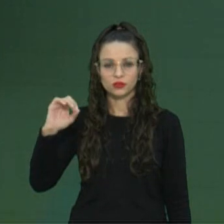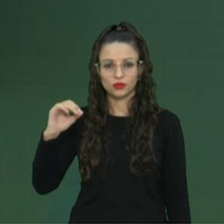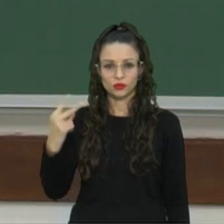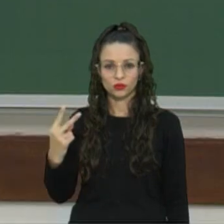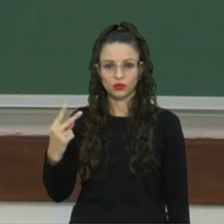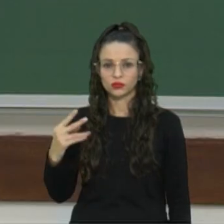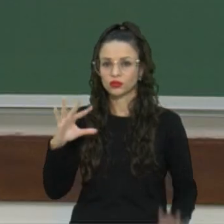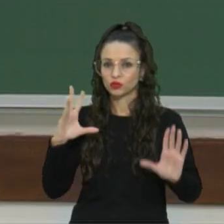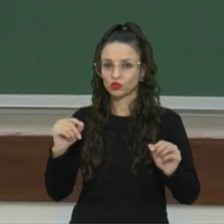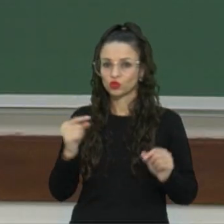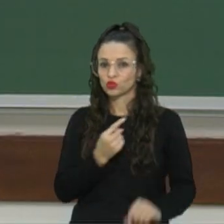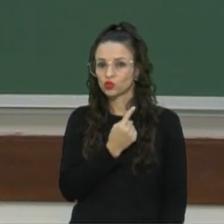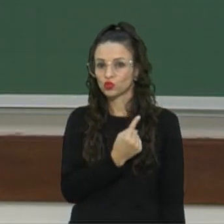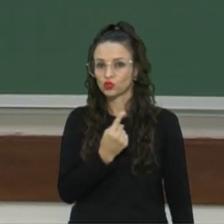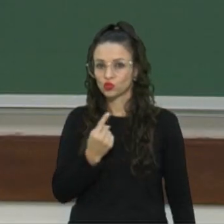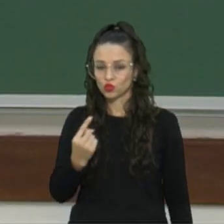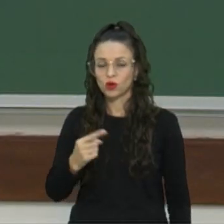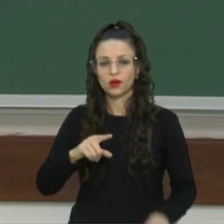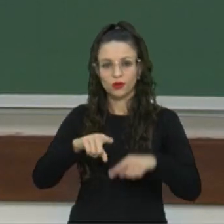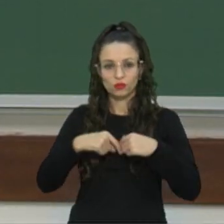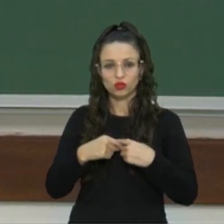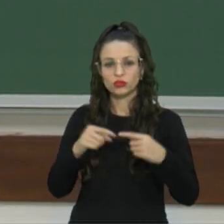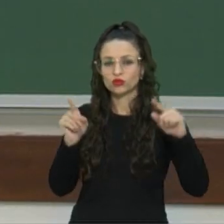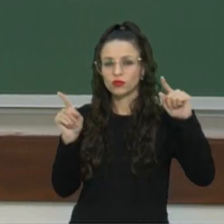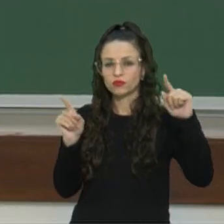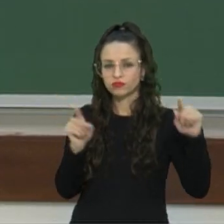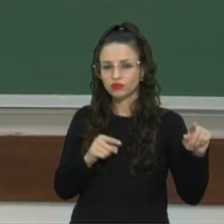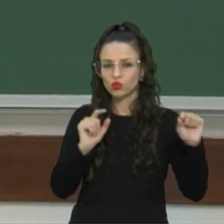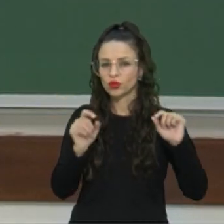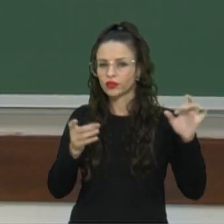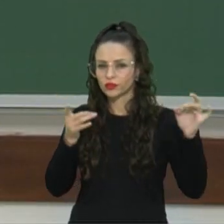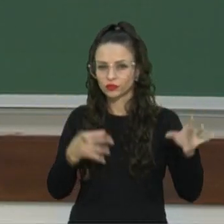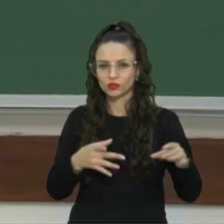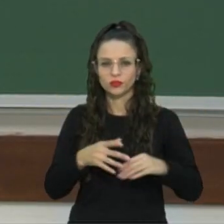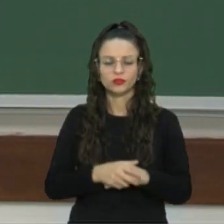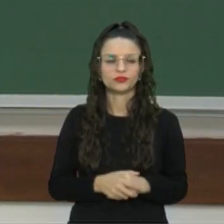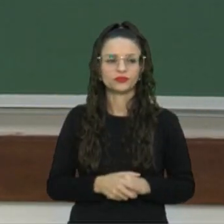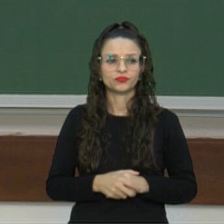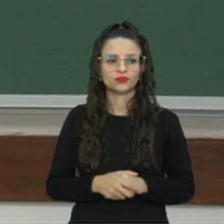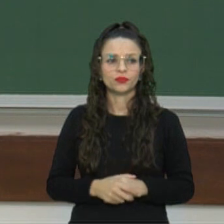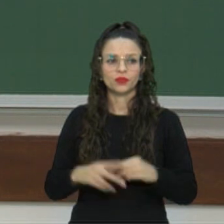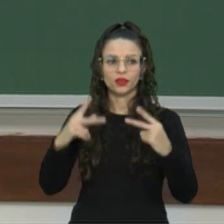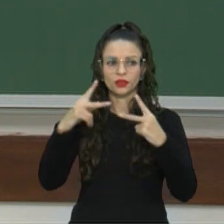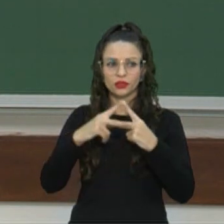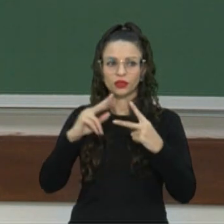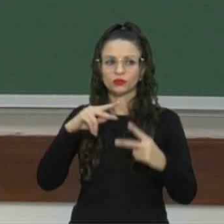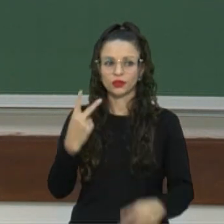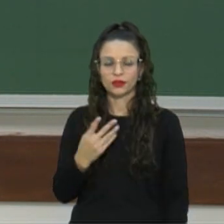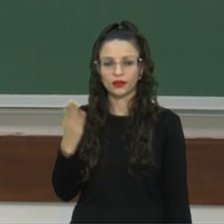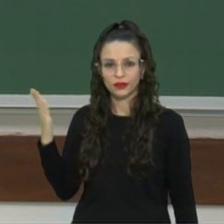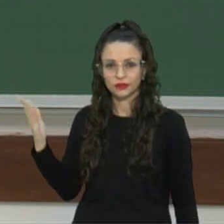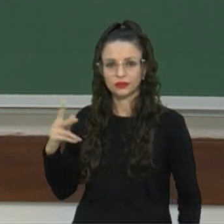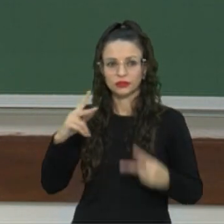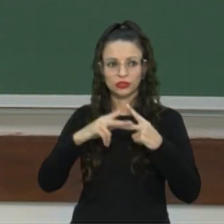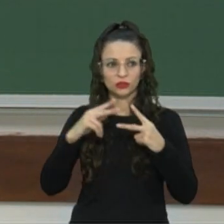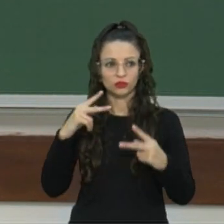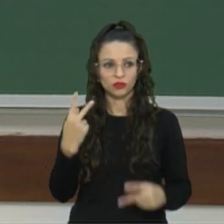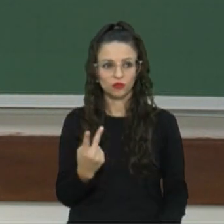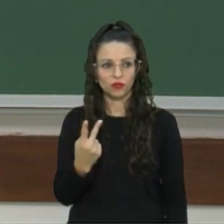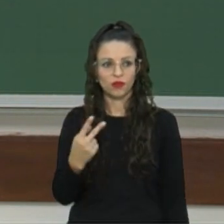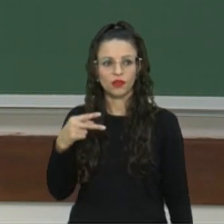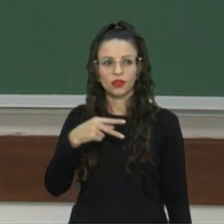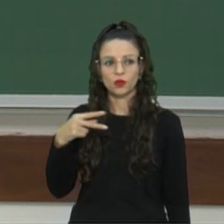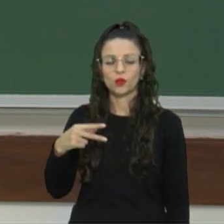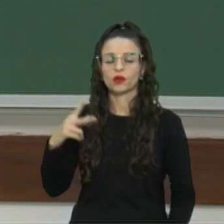na quantidade 1, por isso a gente eliminou o que estava sobrando ali na história. E para fazer o ΔH, vai ficar ΔH, variação de